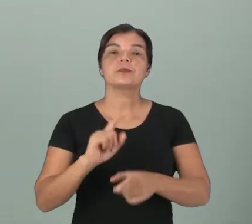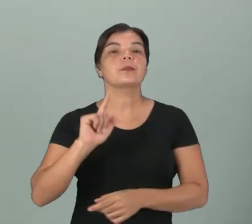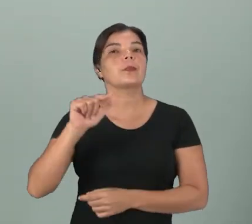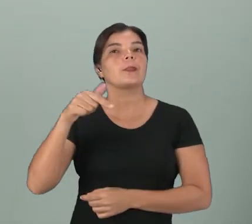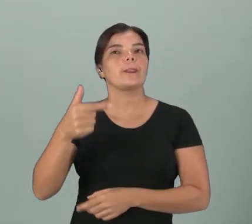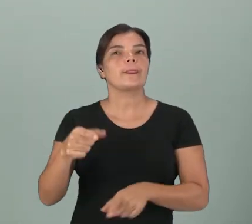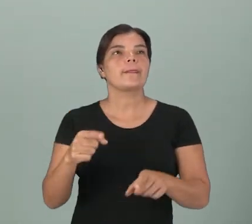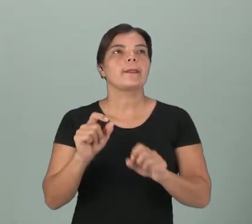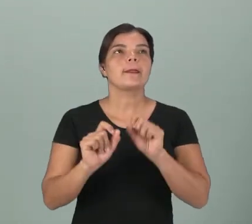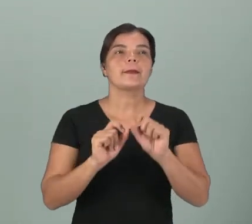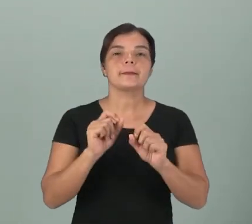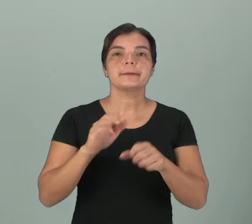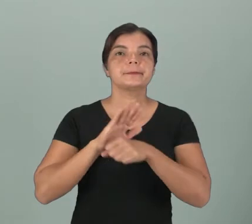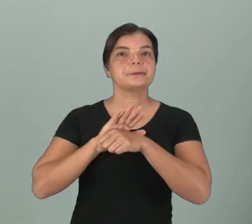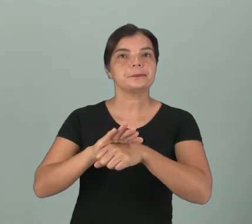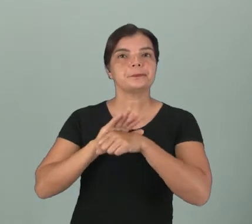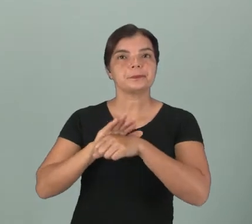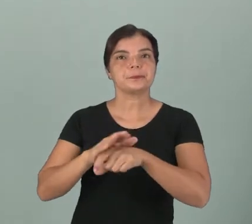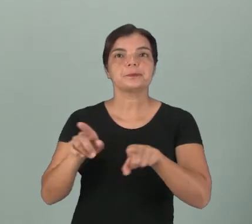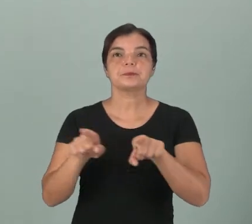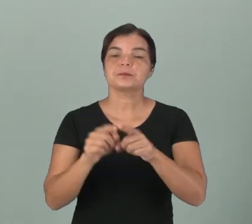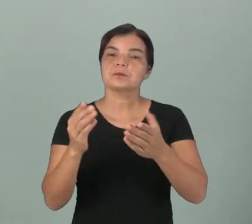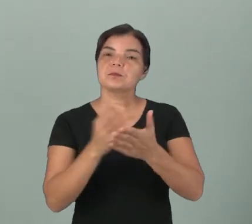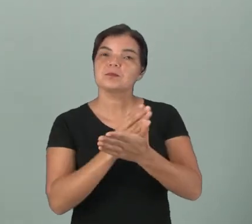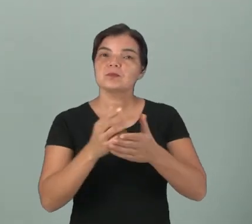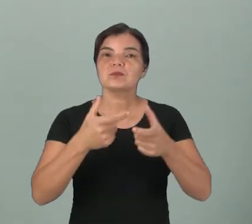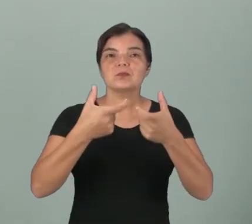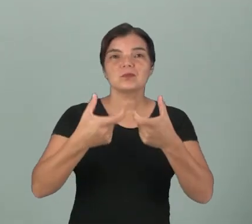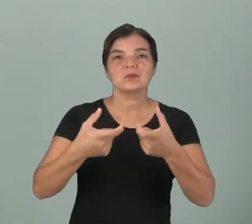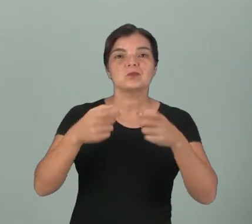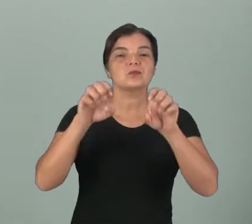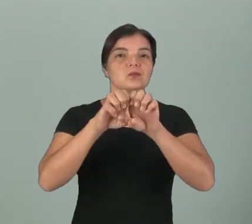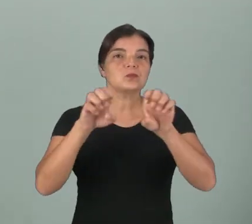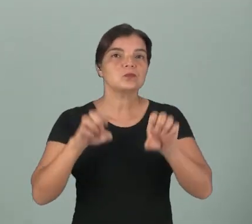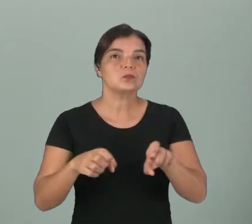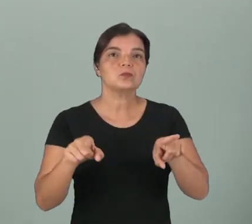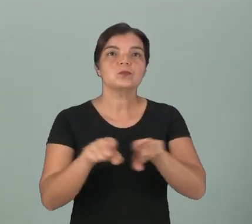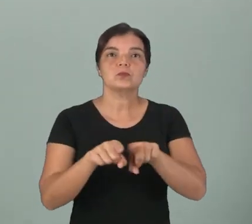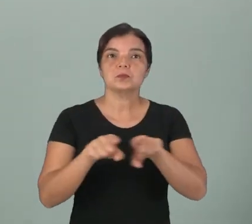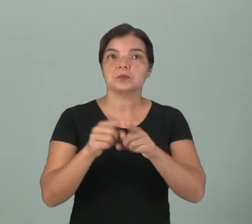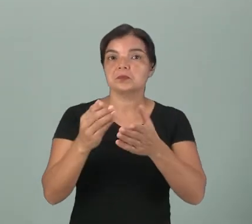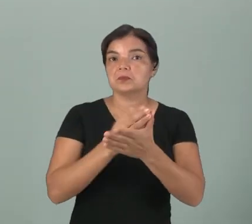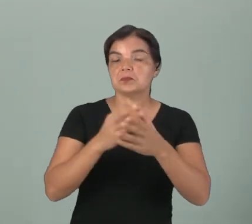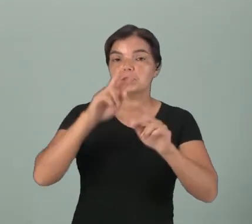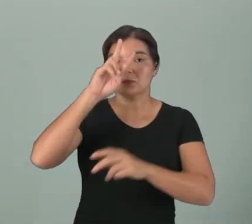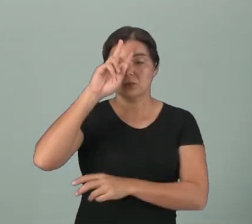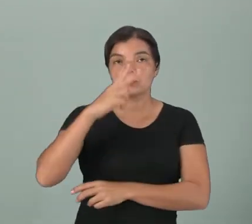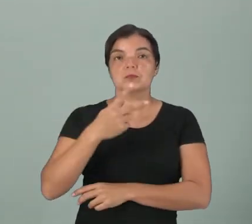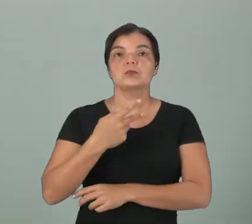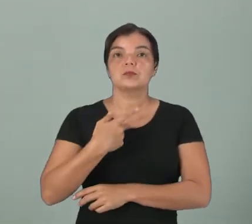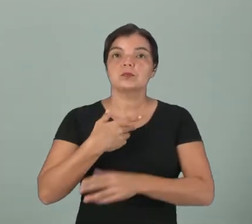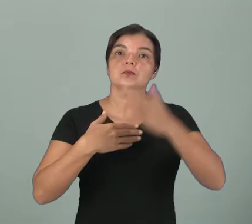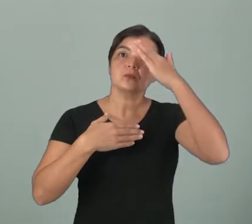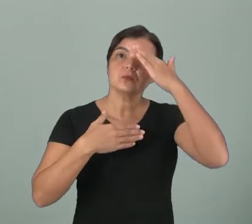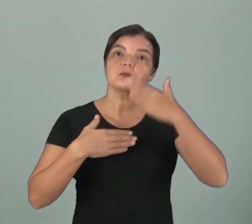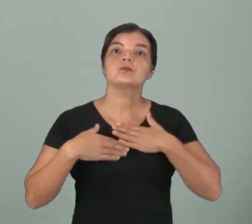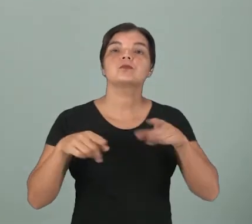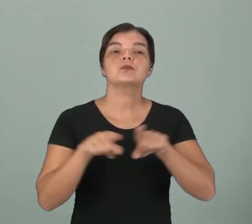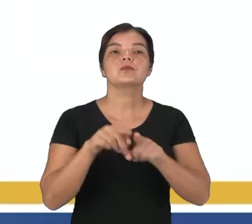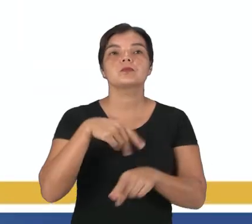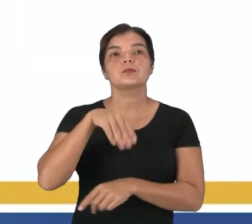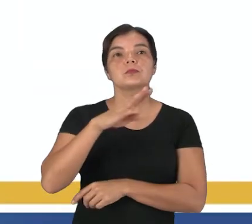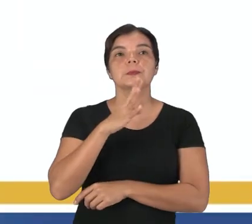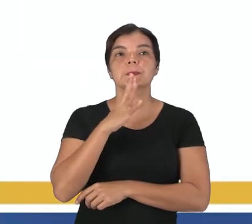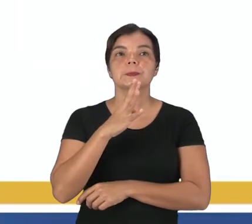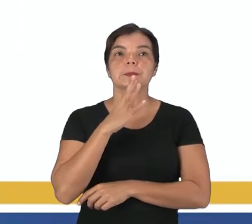vivos Além disso também é auxiliam Em certas estruturas formando parte de alguns seres vivos os